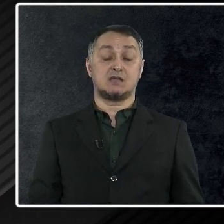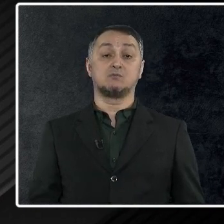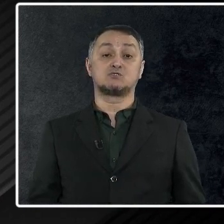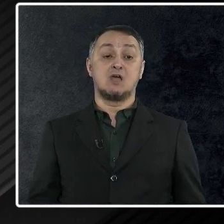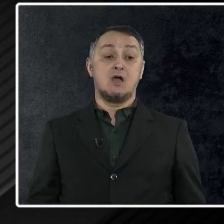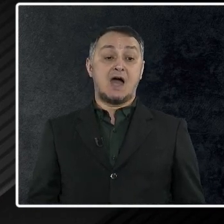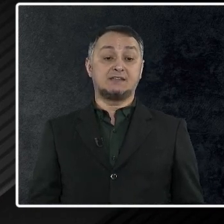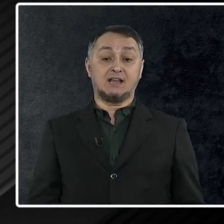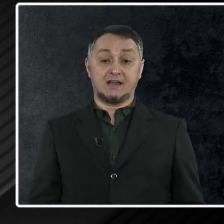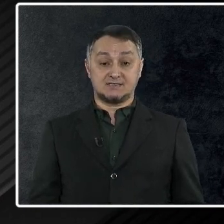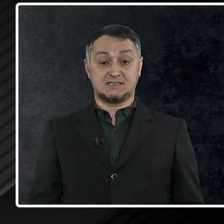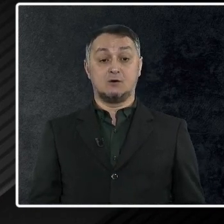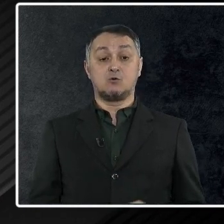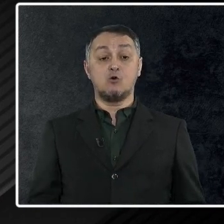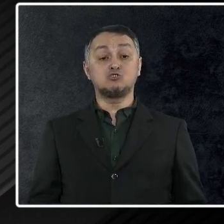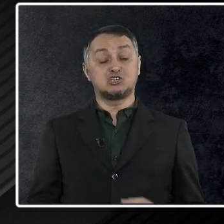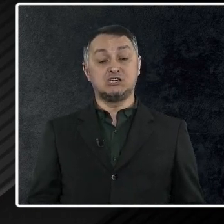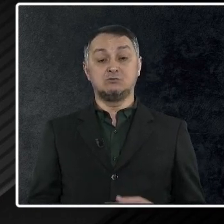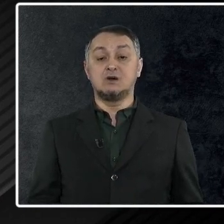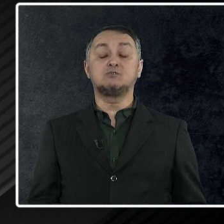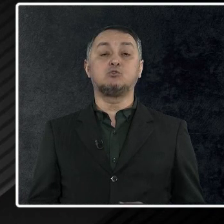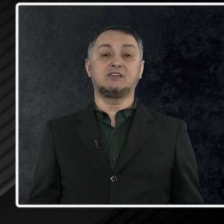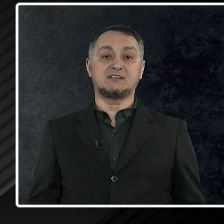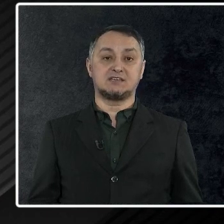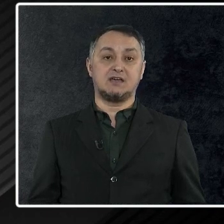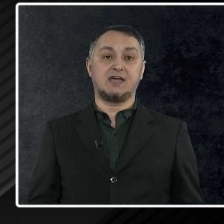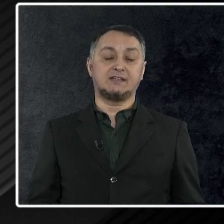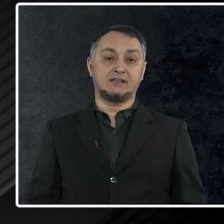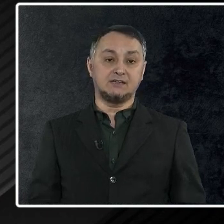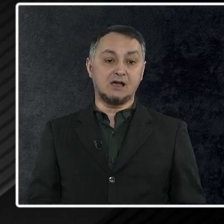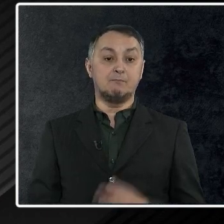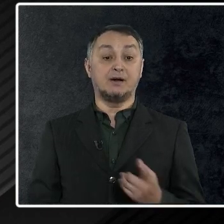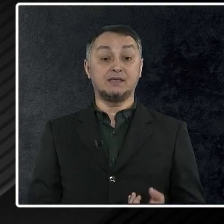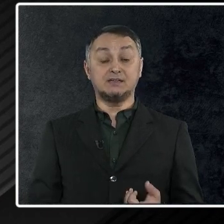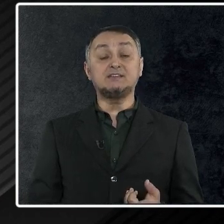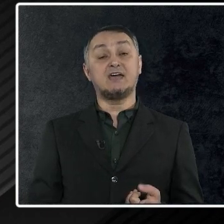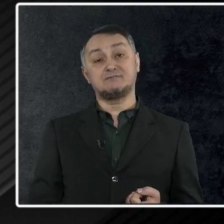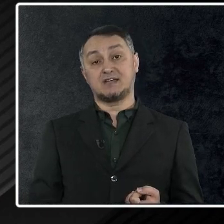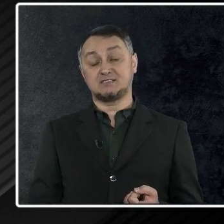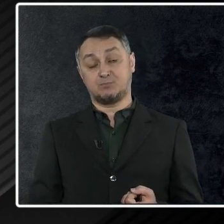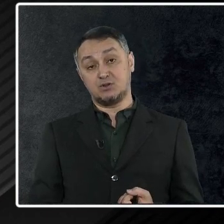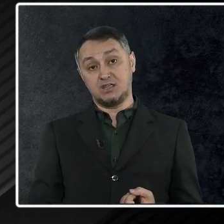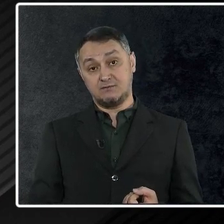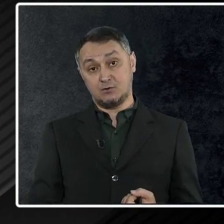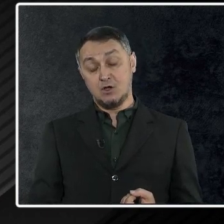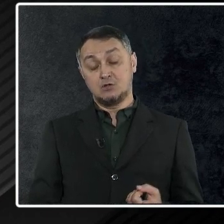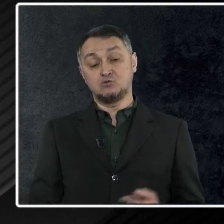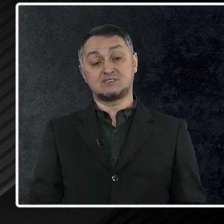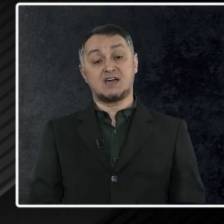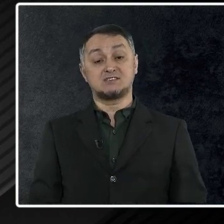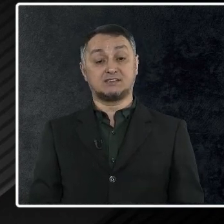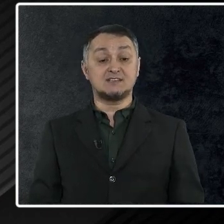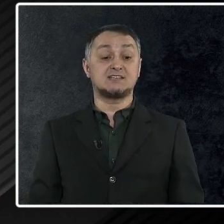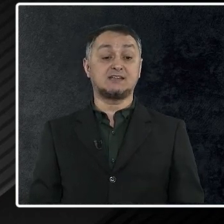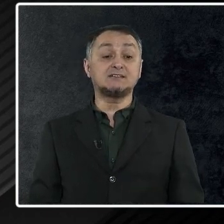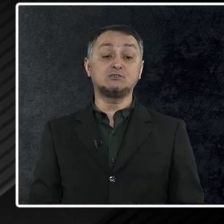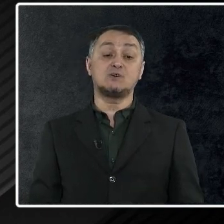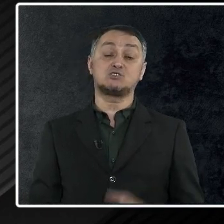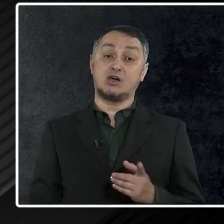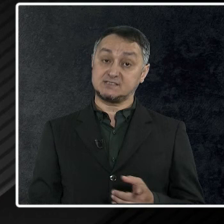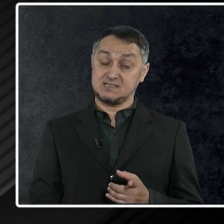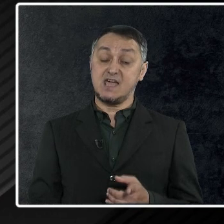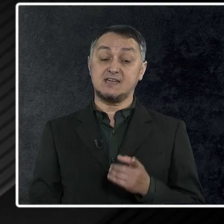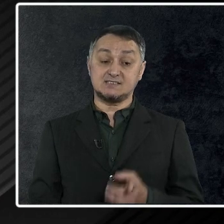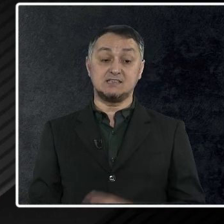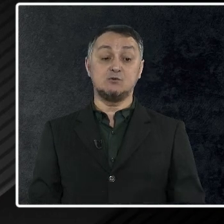nós temos a declaração contínua do que está sendo arrecadado em campanha e deve estar disponível no site até